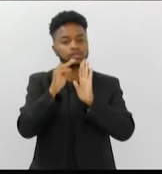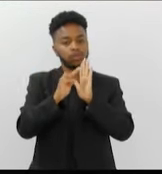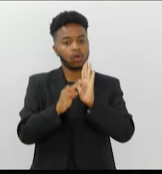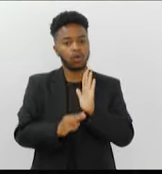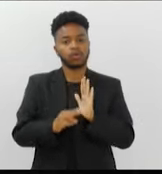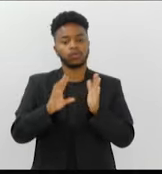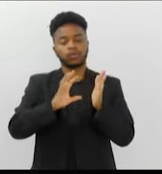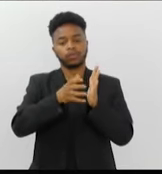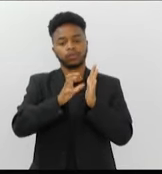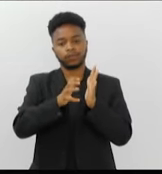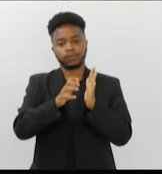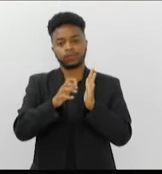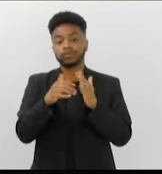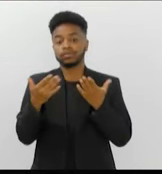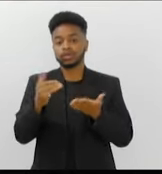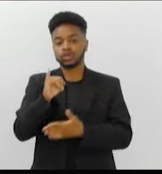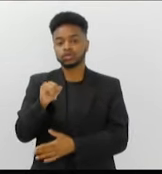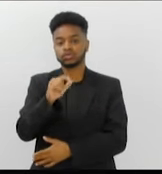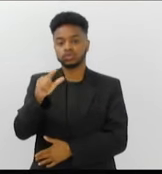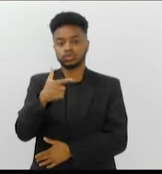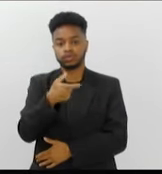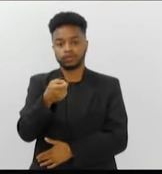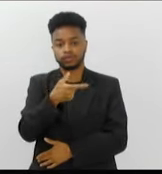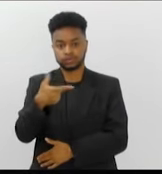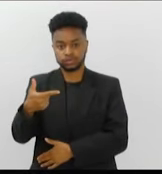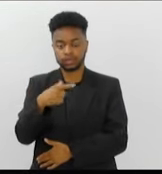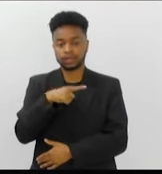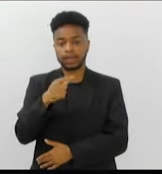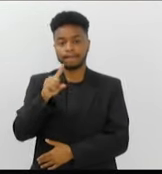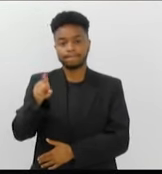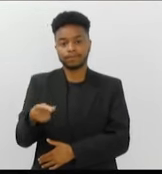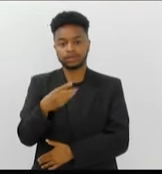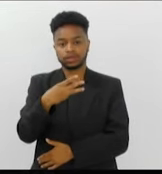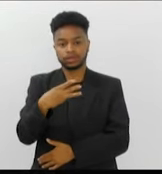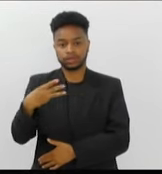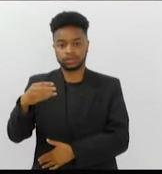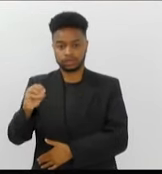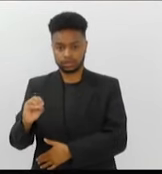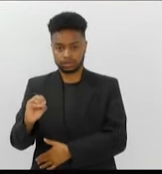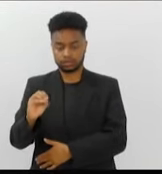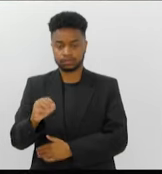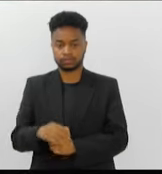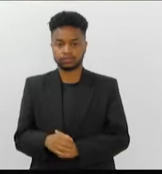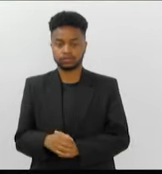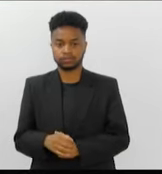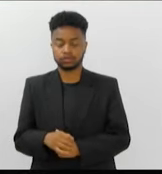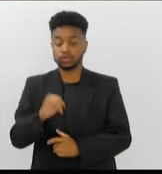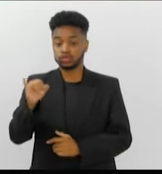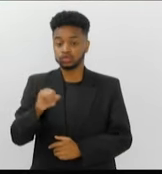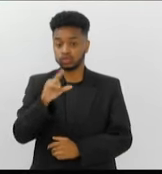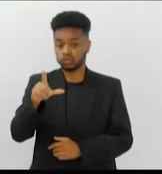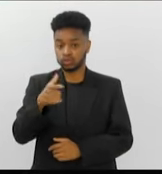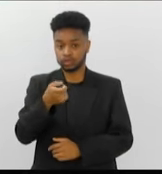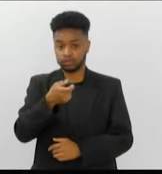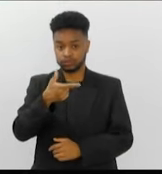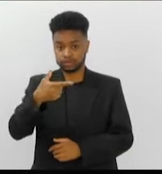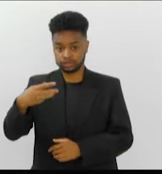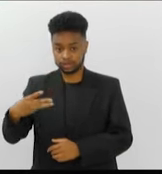Em julho de 22, eram 1.330. Em julho de 23,